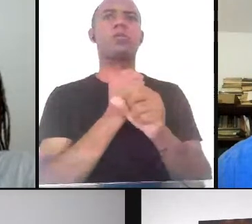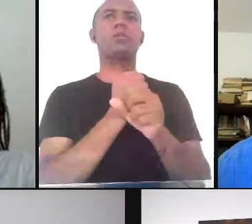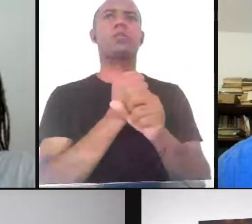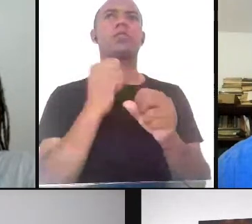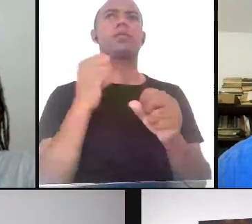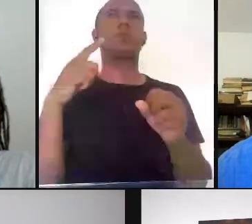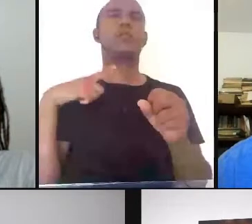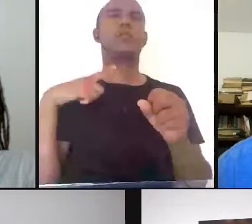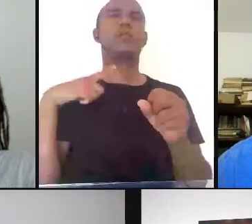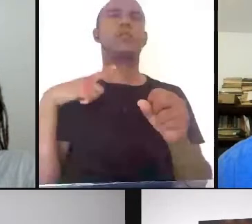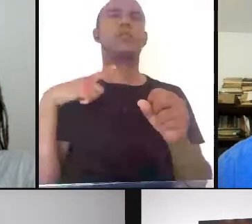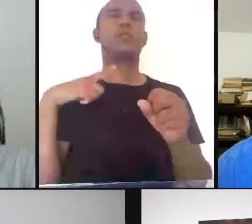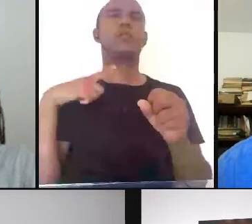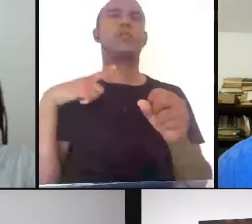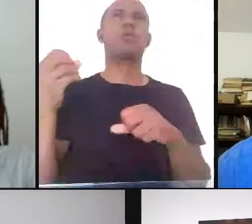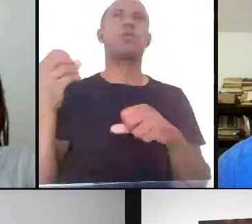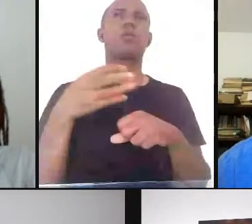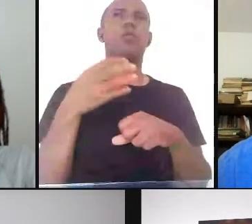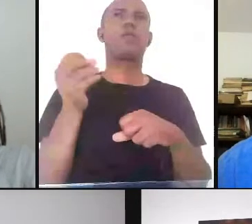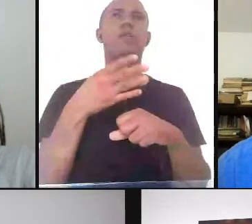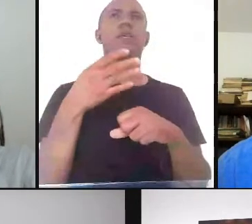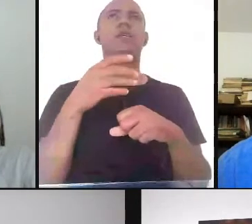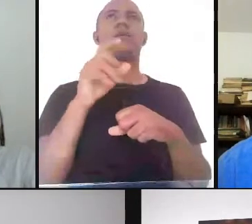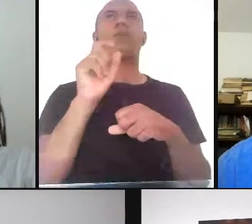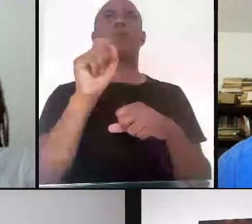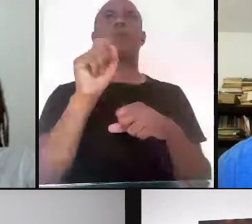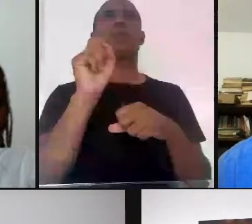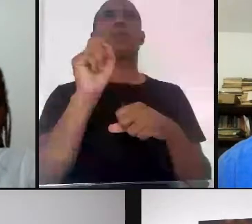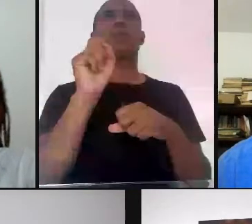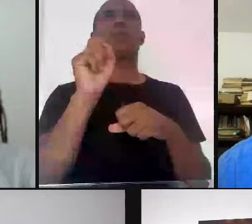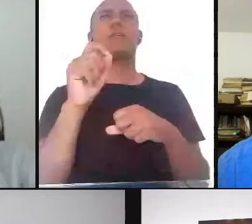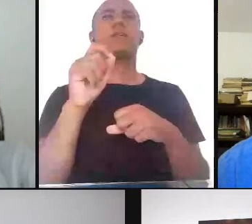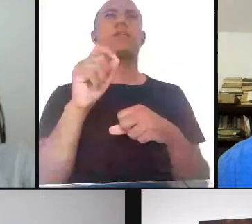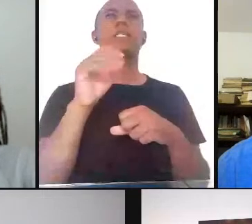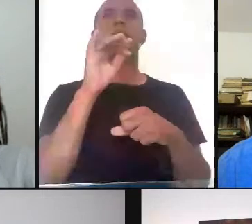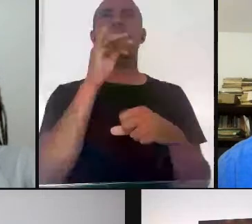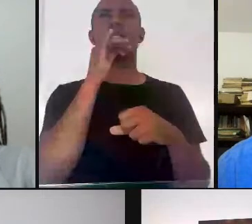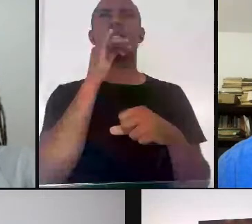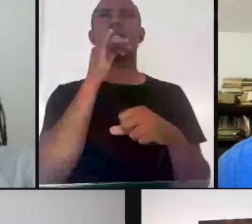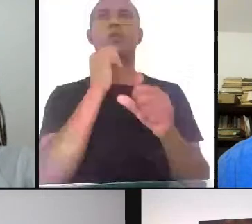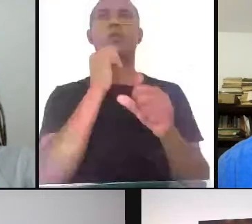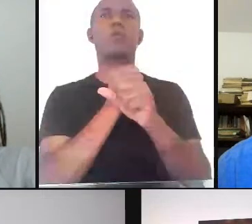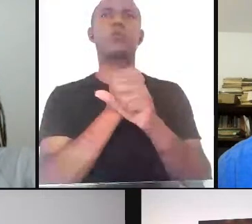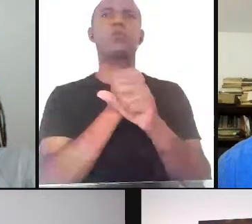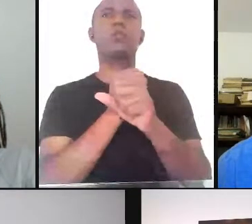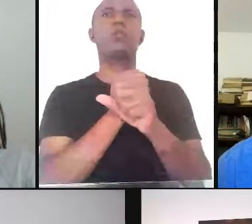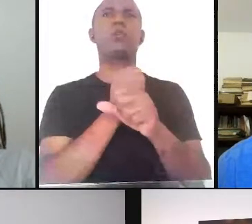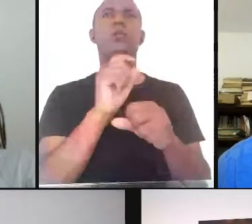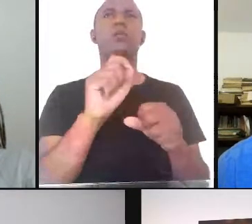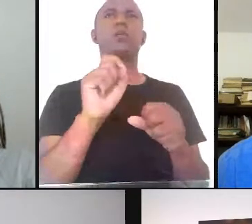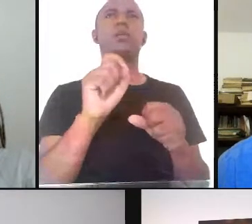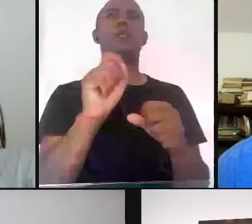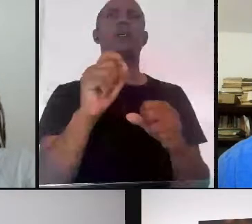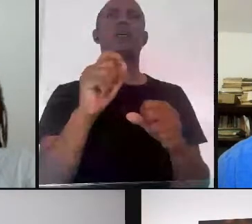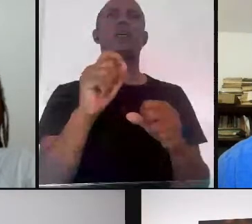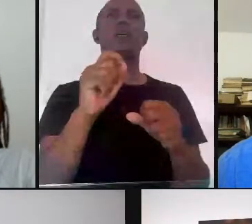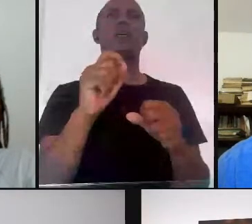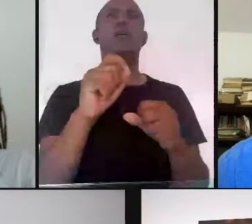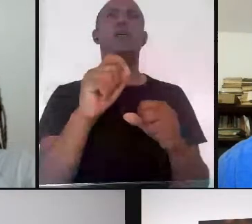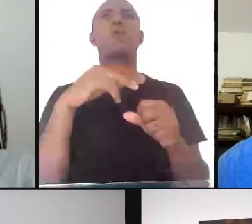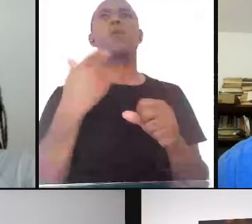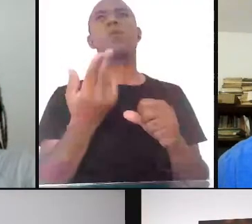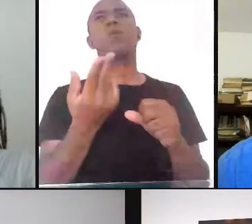Existe a nação? Bem, então, eu estou a reconstruir o quê? Percebe? Então, por isso que eu digo que eu deixo essa questão para quem